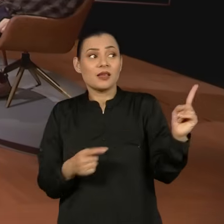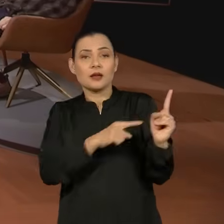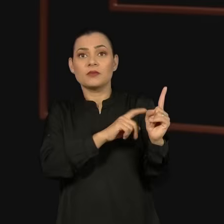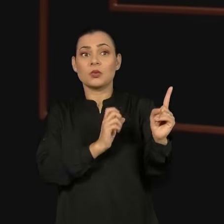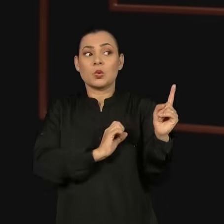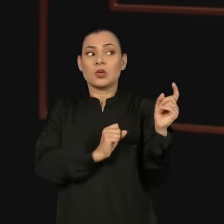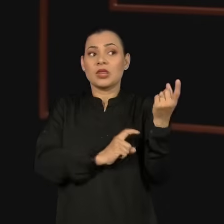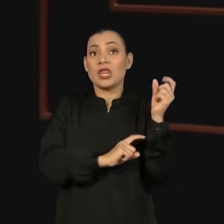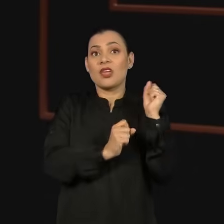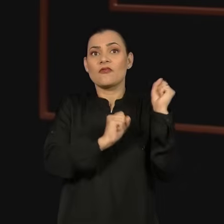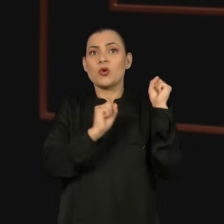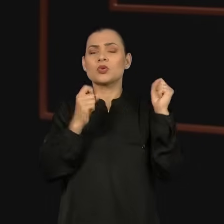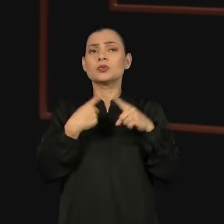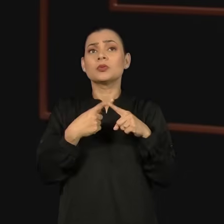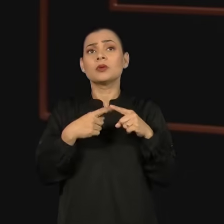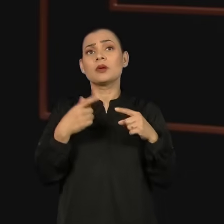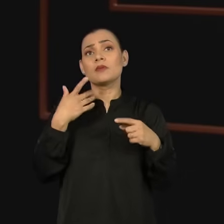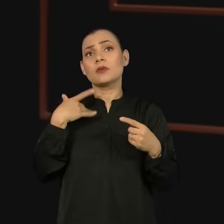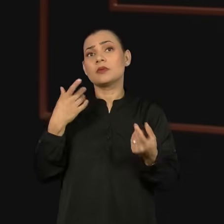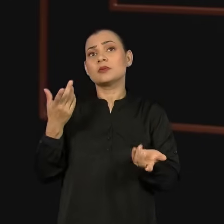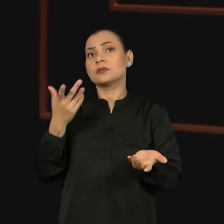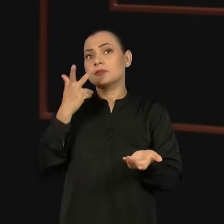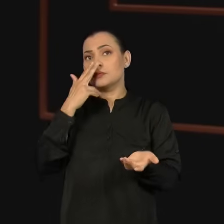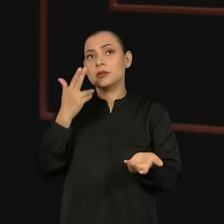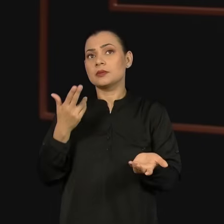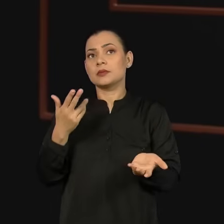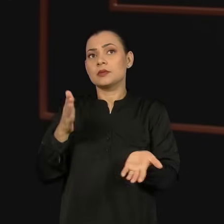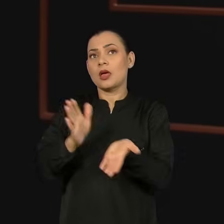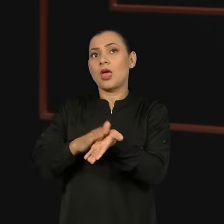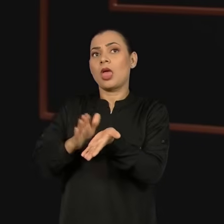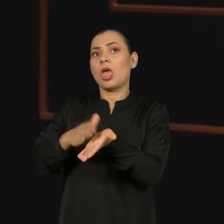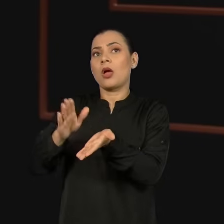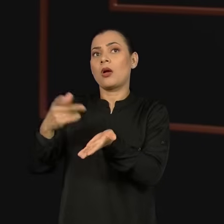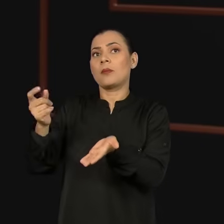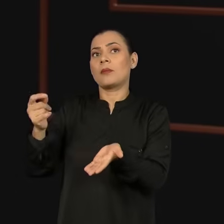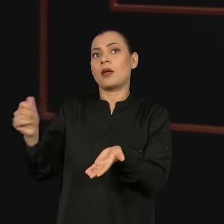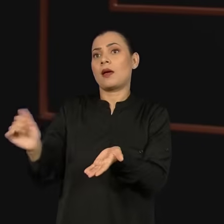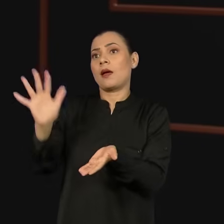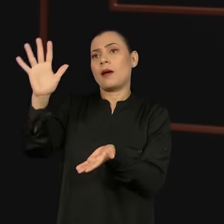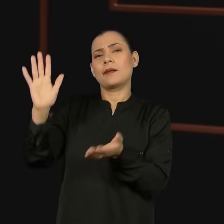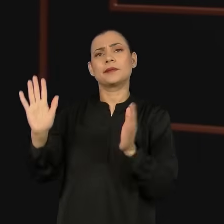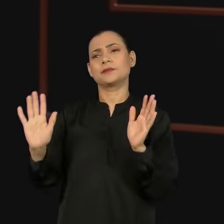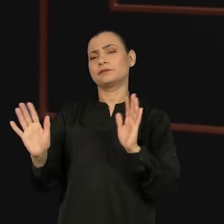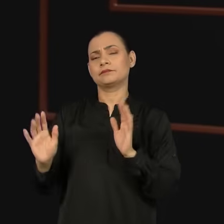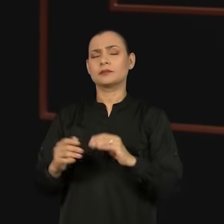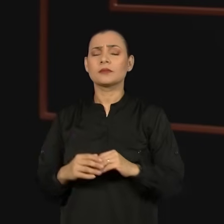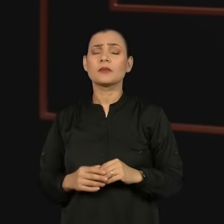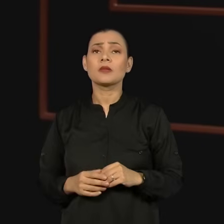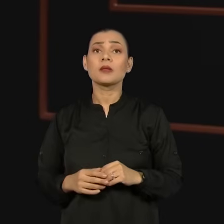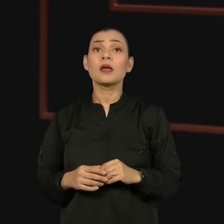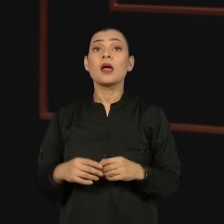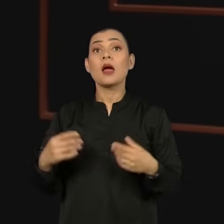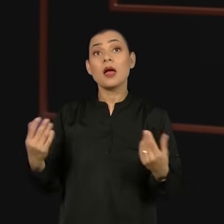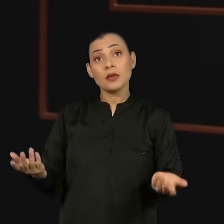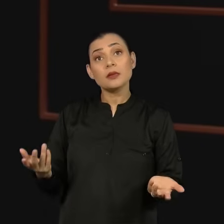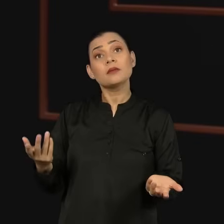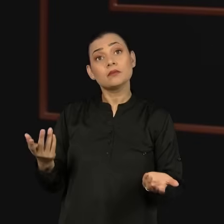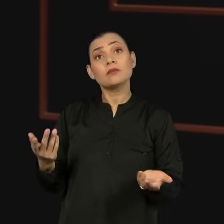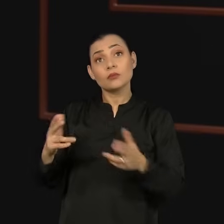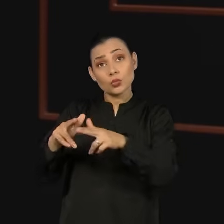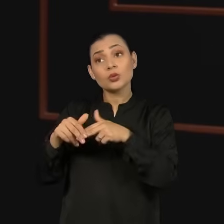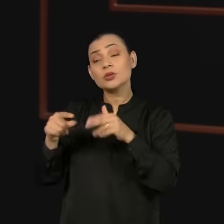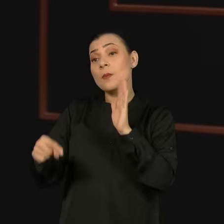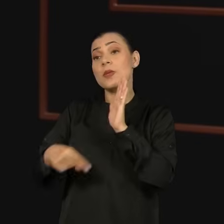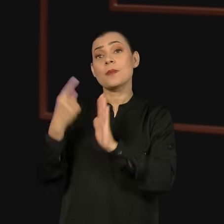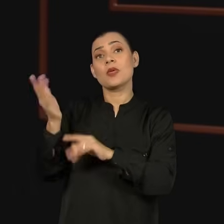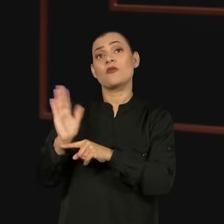nervoso, assim, porque ele achou que eu ia cobrar, sei lá, quantos milhões de dólares para fazer, imagina. E aí, exatamente, foi o primeiro